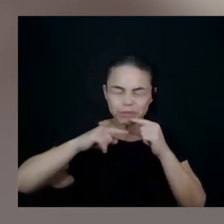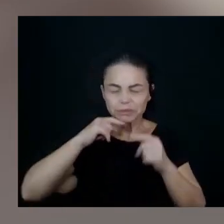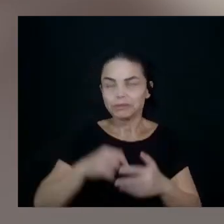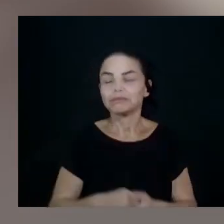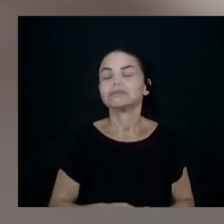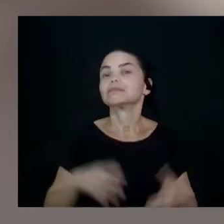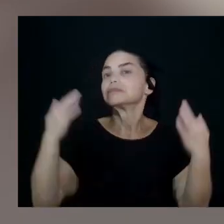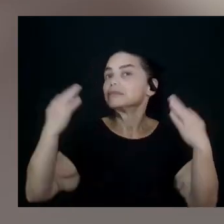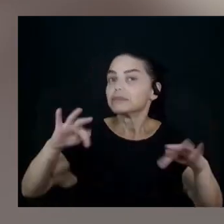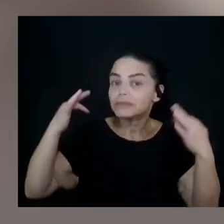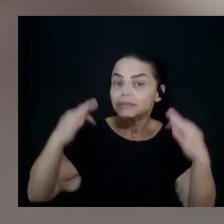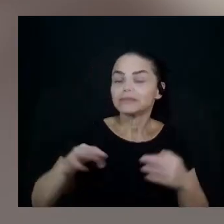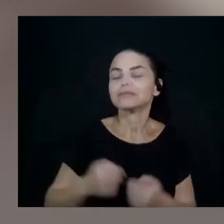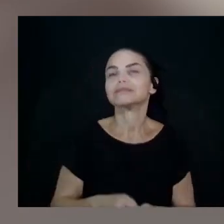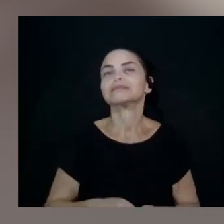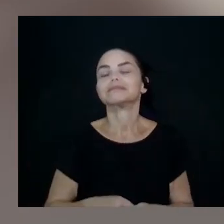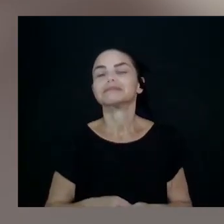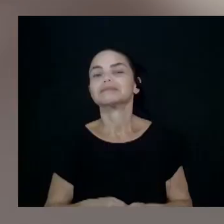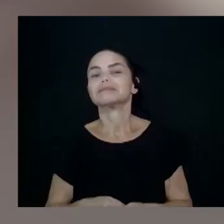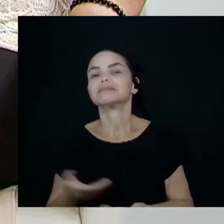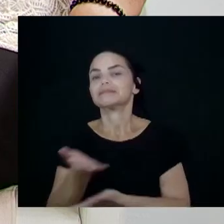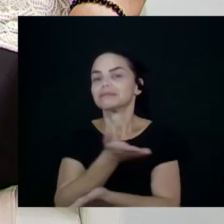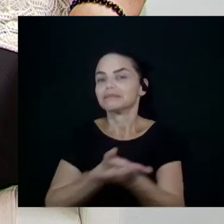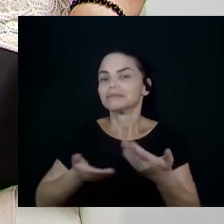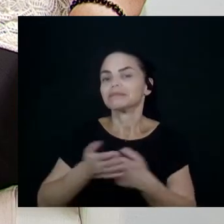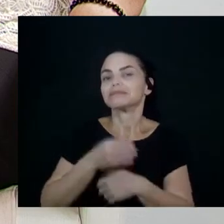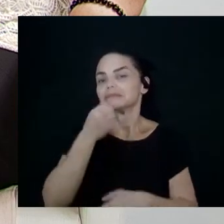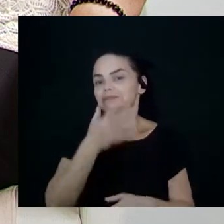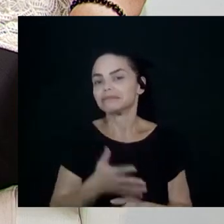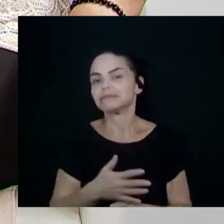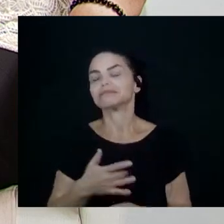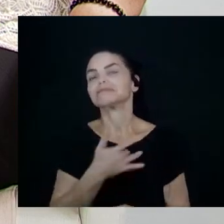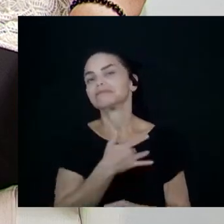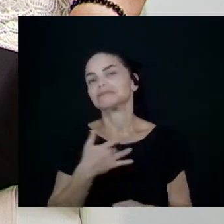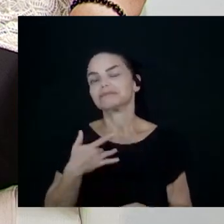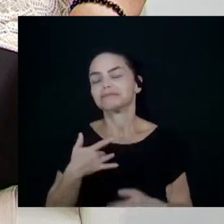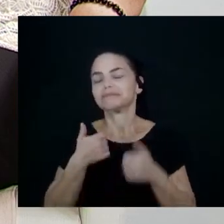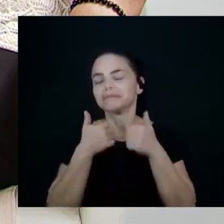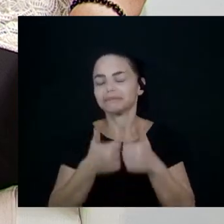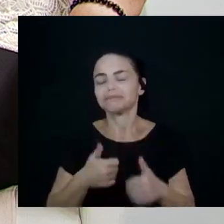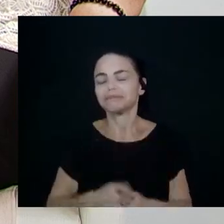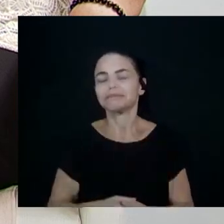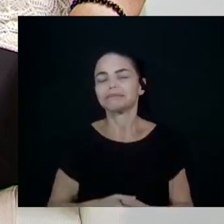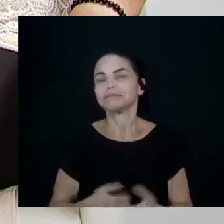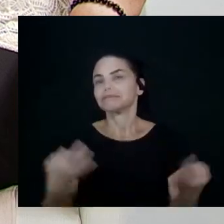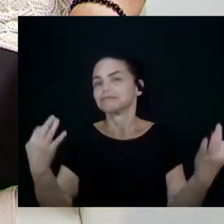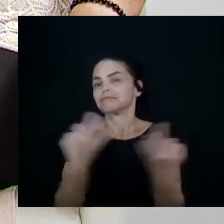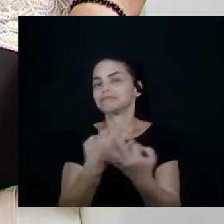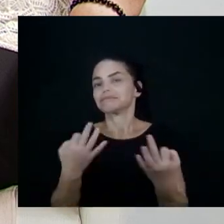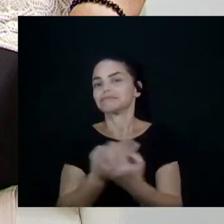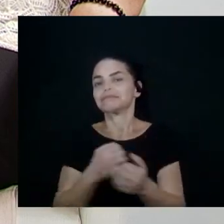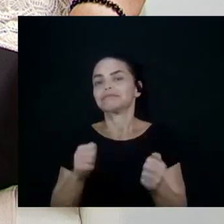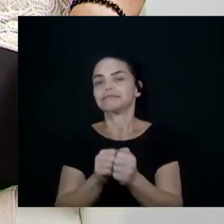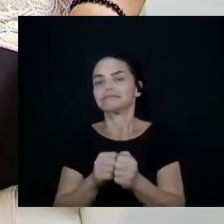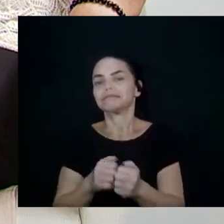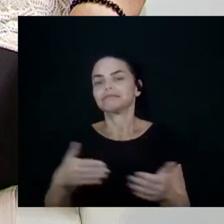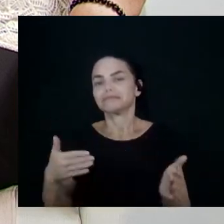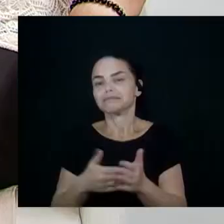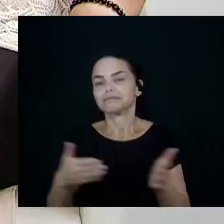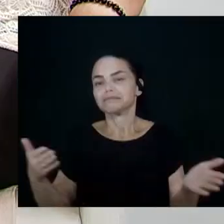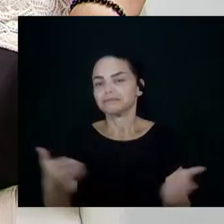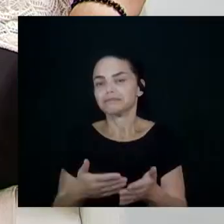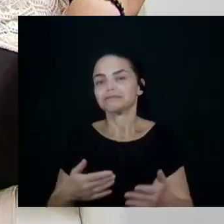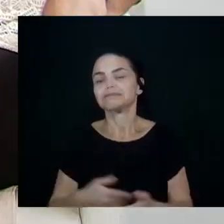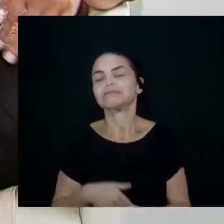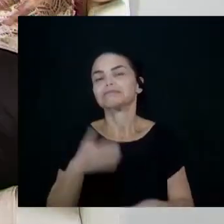dúvida, as mesmas dores. Com certeza. Isso fez muito bem para você? Foi ótimo. Tanto é que nós estamos juntas até